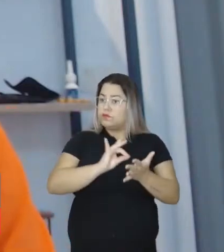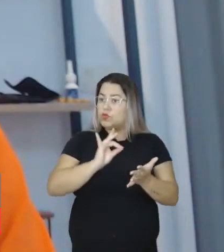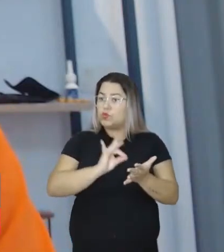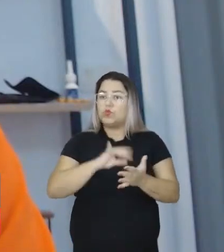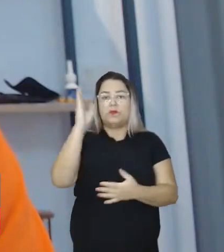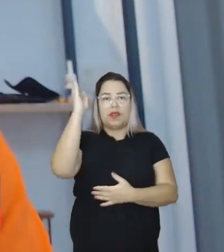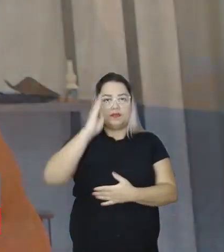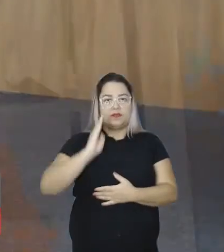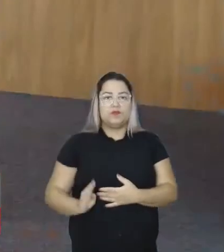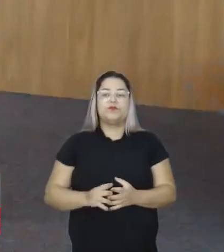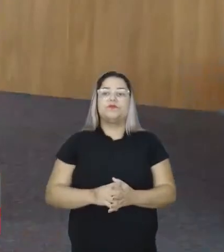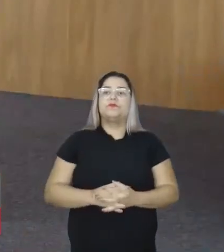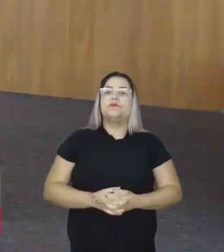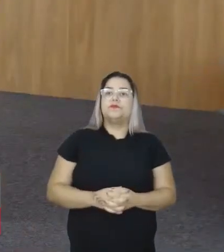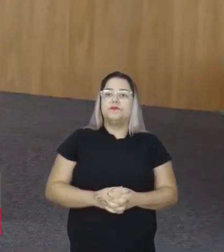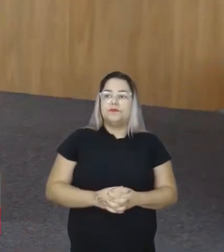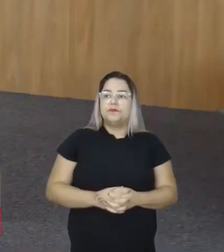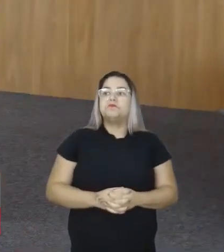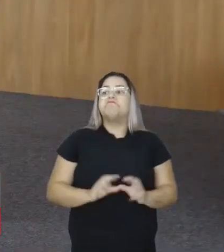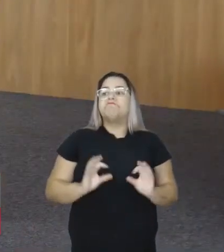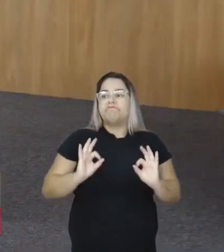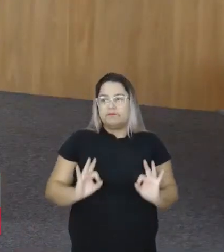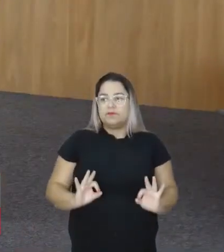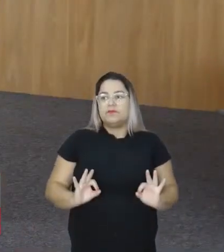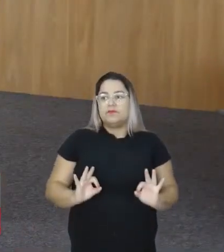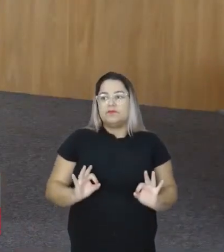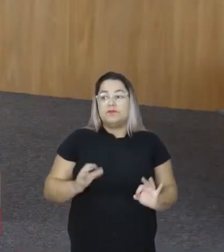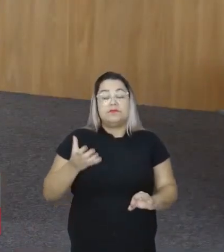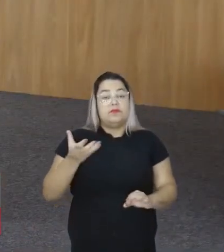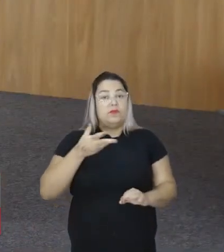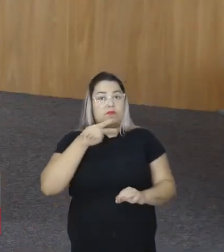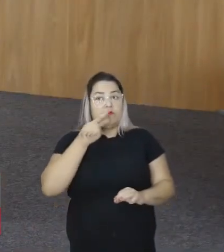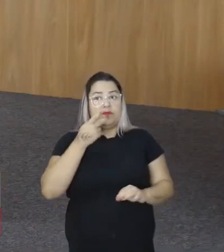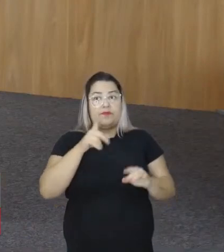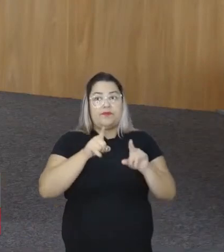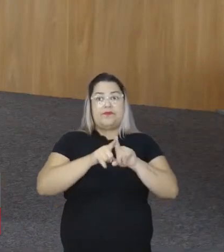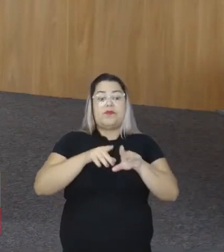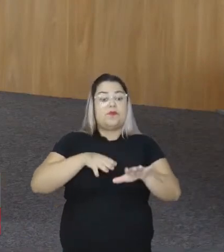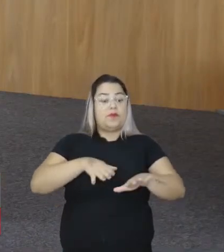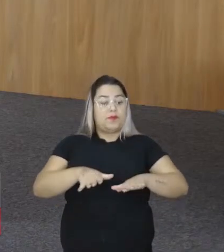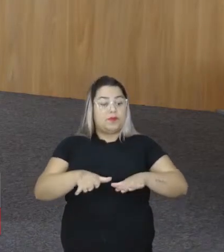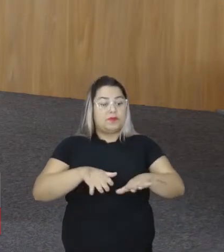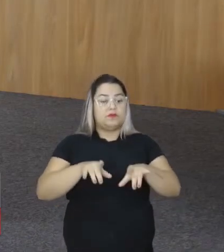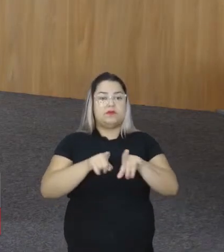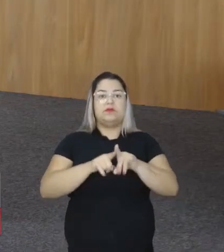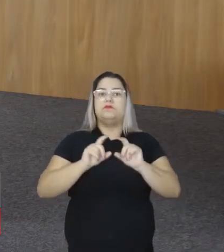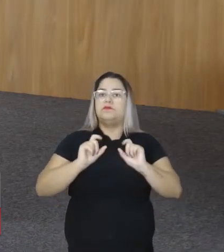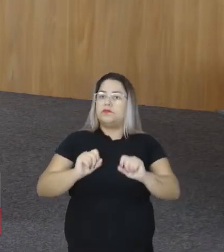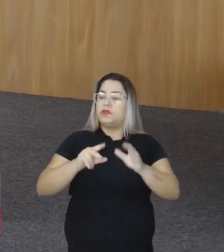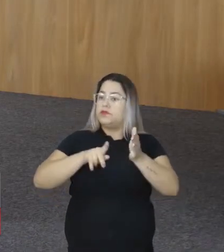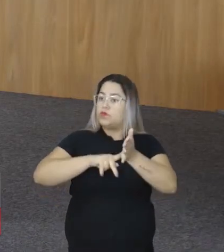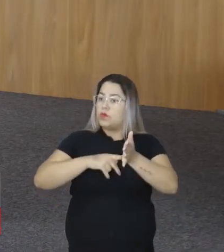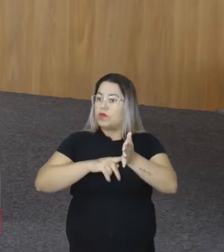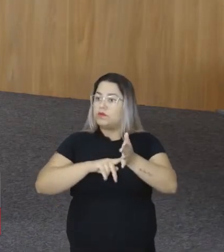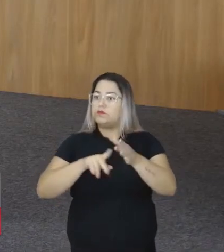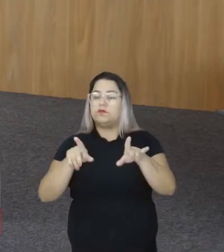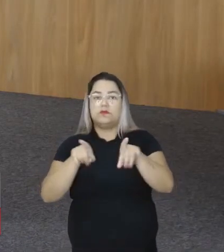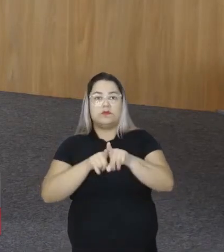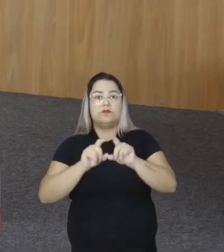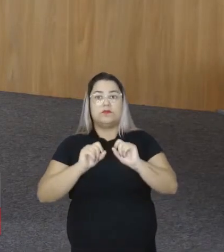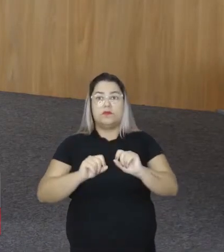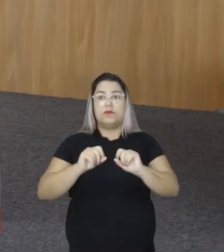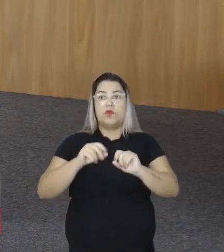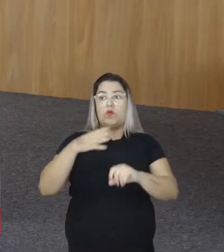Brasil. Perfeito. Eu queria só comentar também dessa mobilização de entidades sindicais pela revogação da